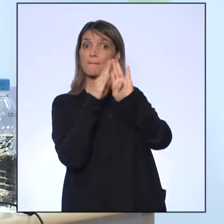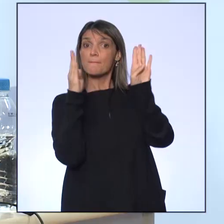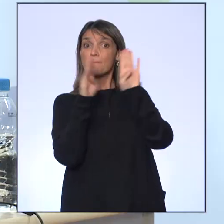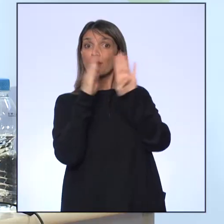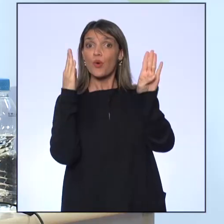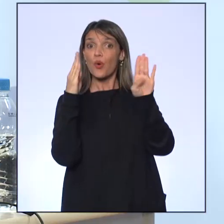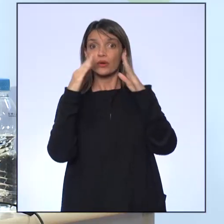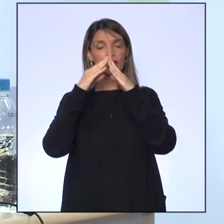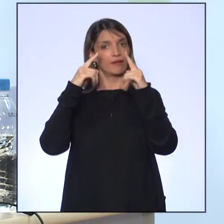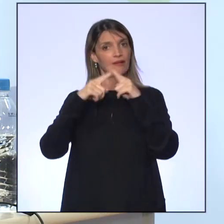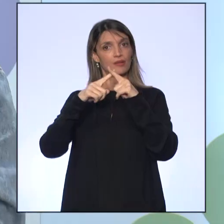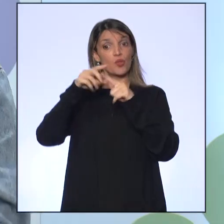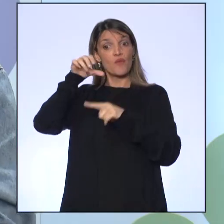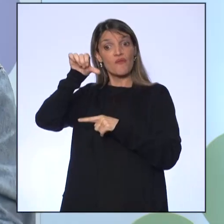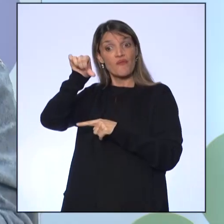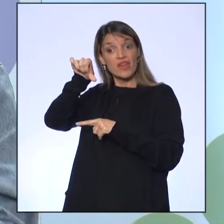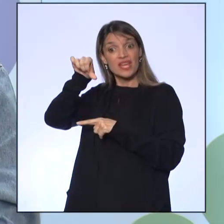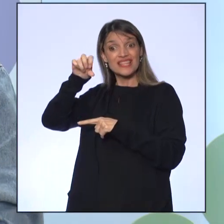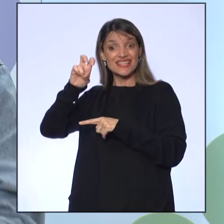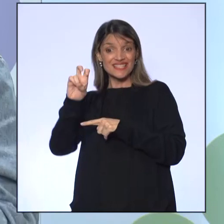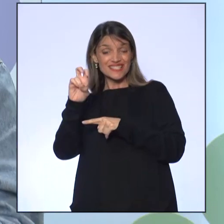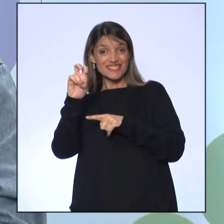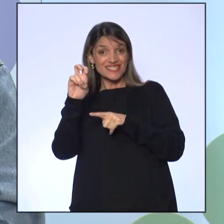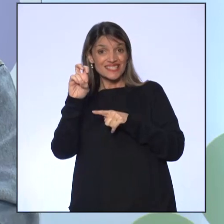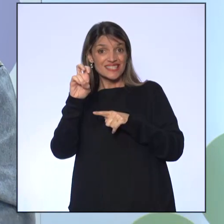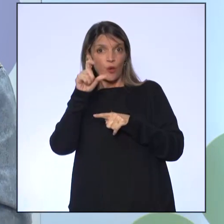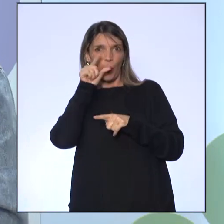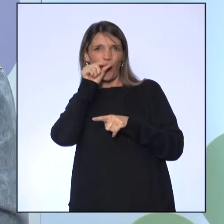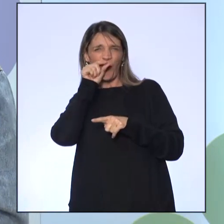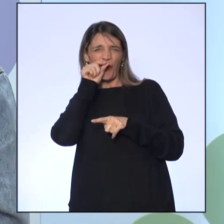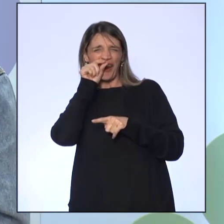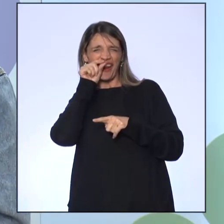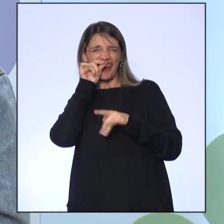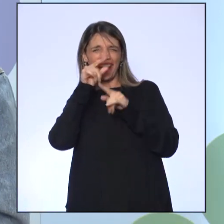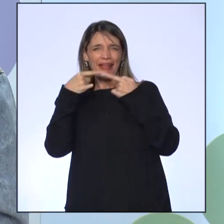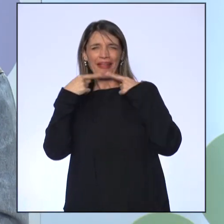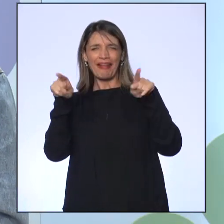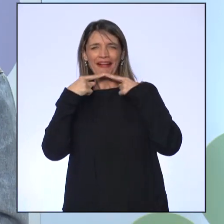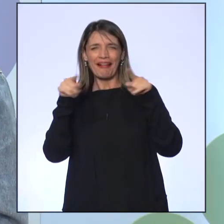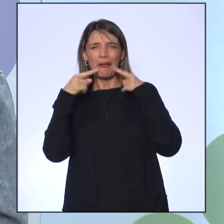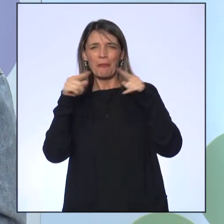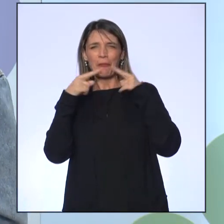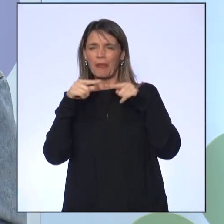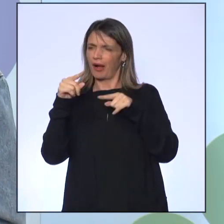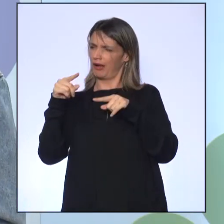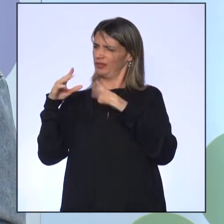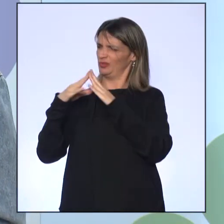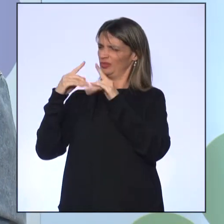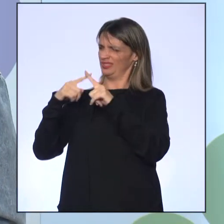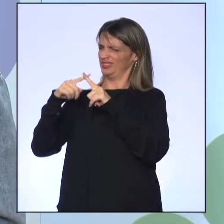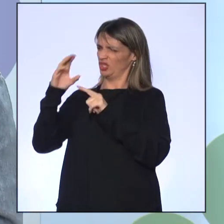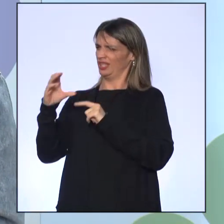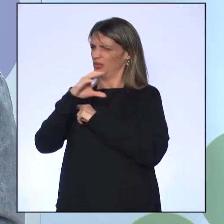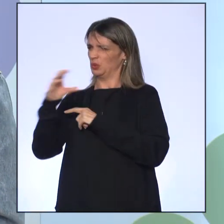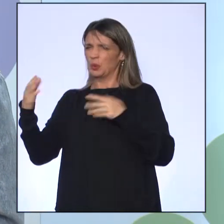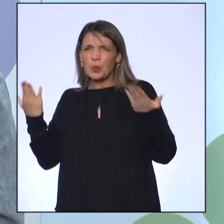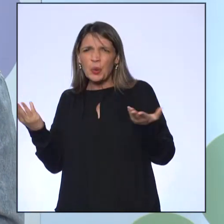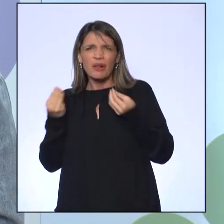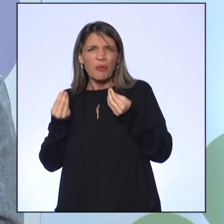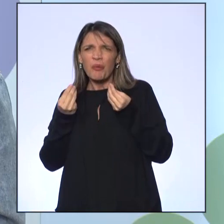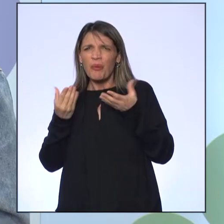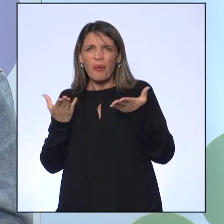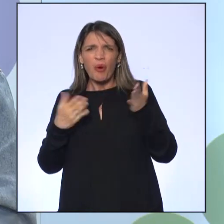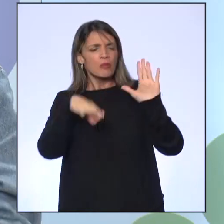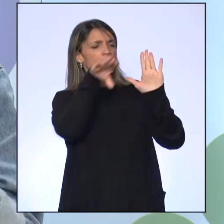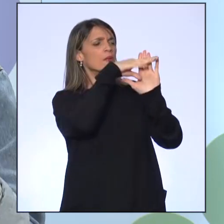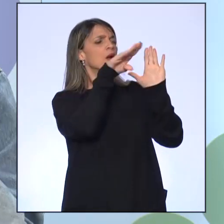seria 95 tweets, né, reclamando dessa prática da Igreja Católica. Mas como não tinha, foi o caminho que ele